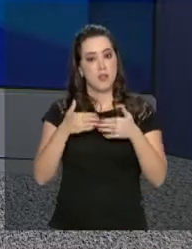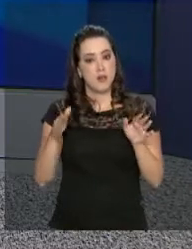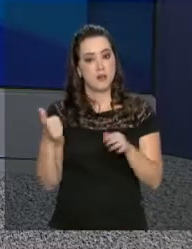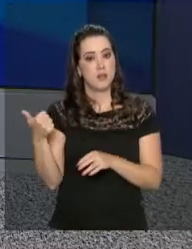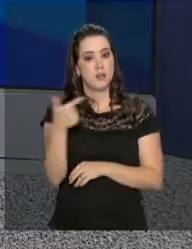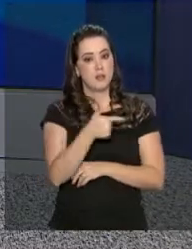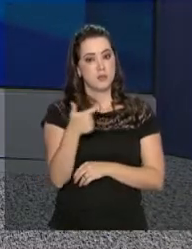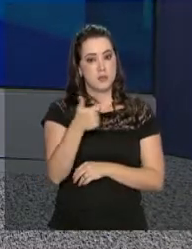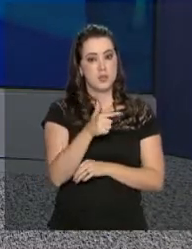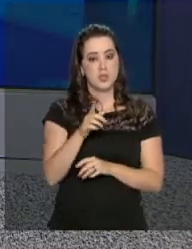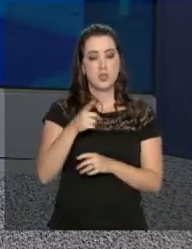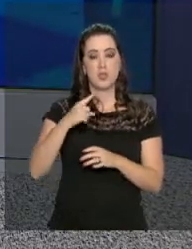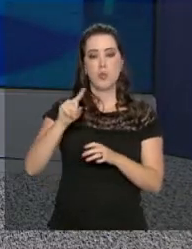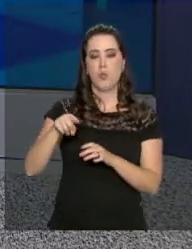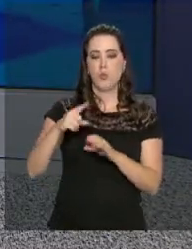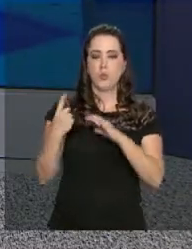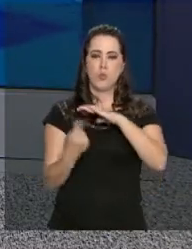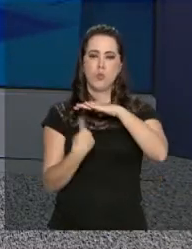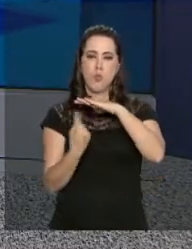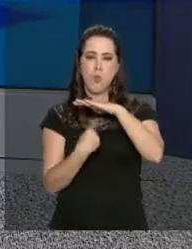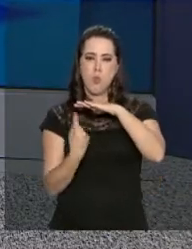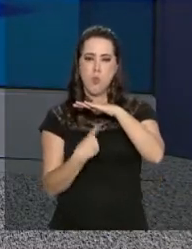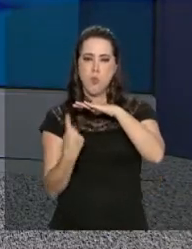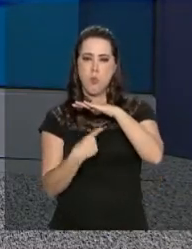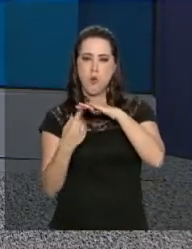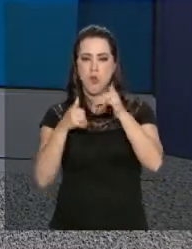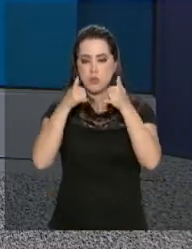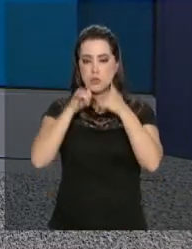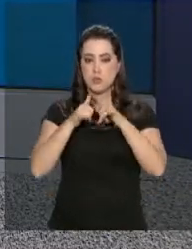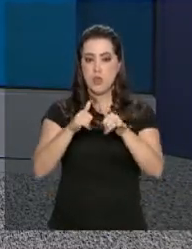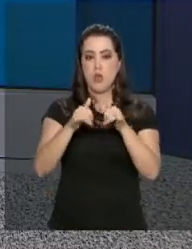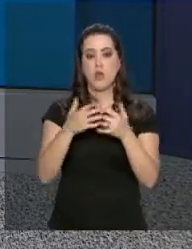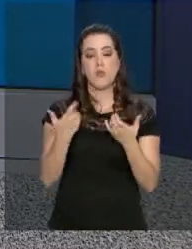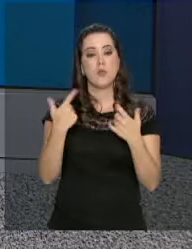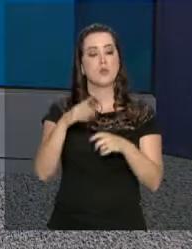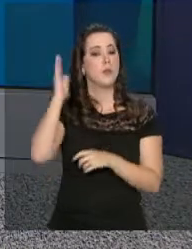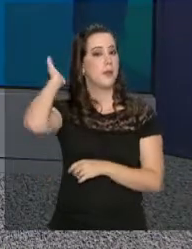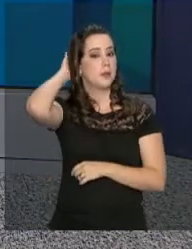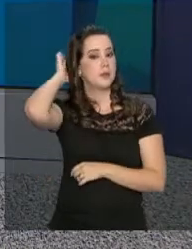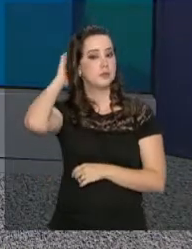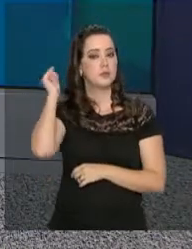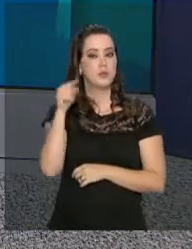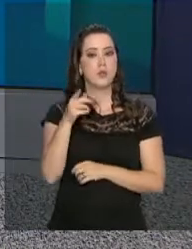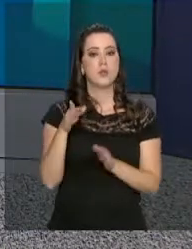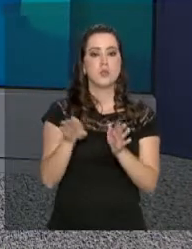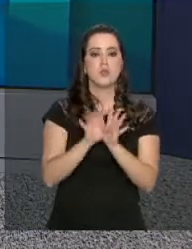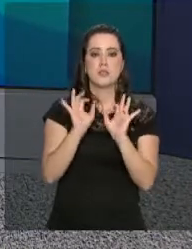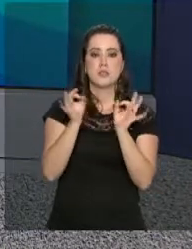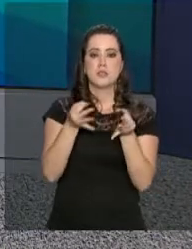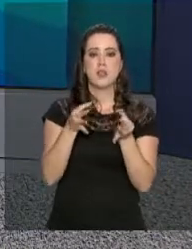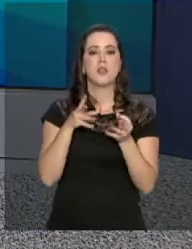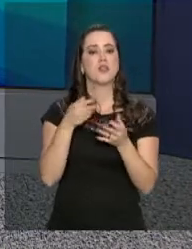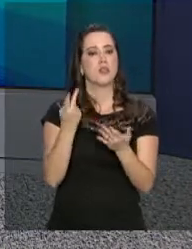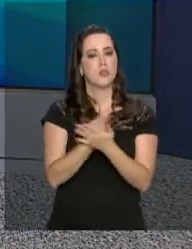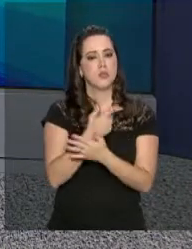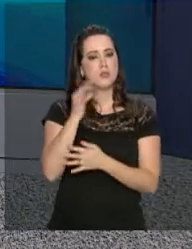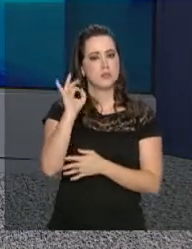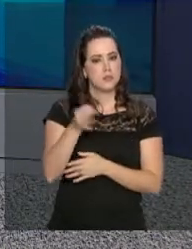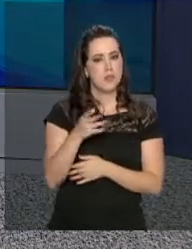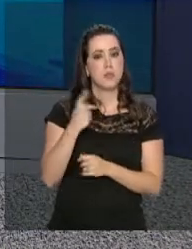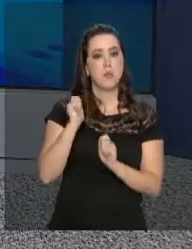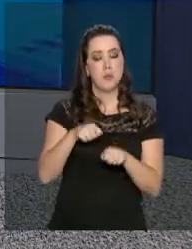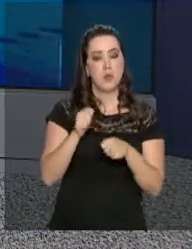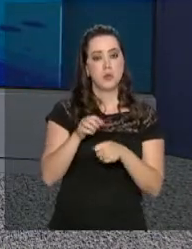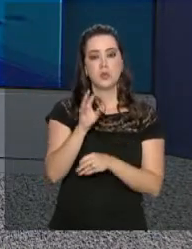décima segunda turbina de geração da hidrelétrica de belo monte em altamira no pará quando estiver em pleno funcionamento a nova usina será